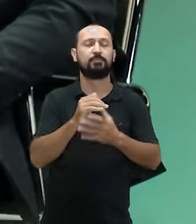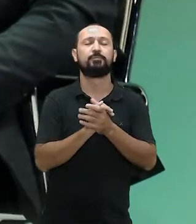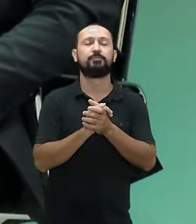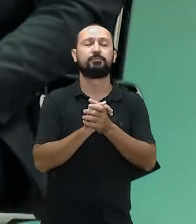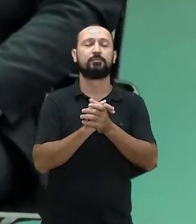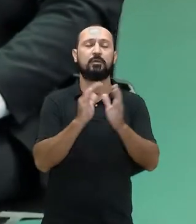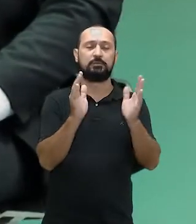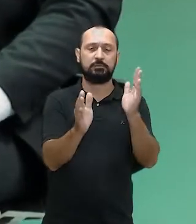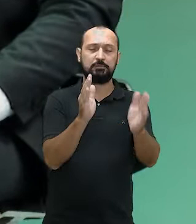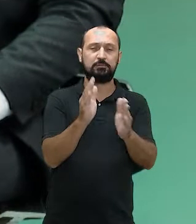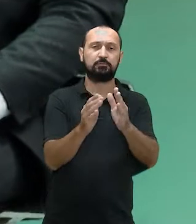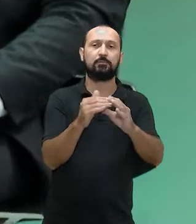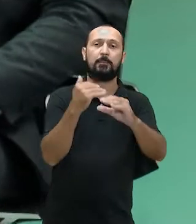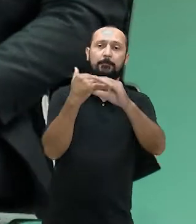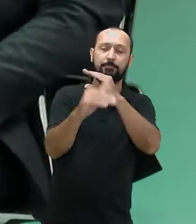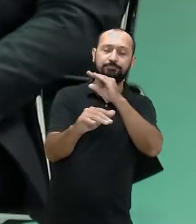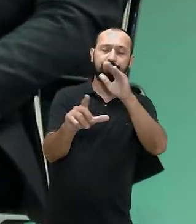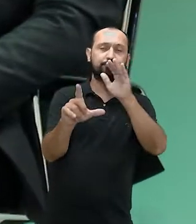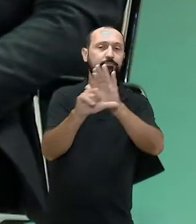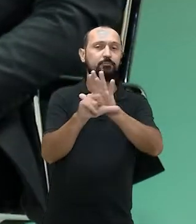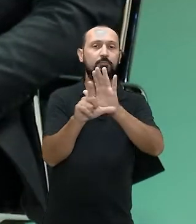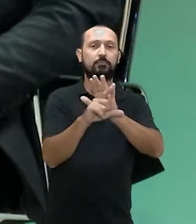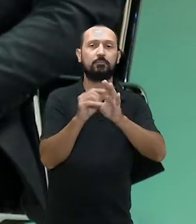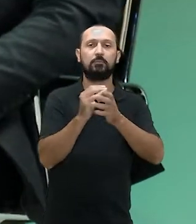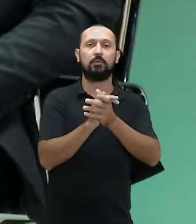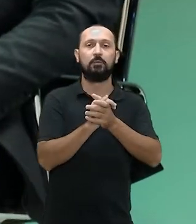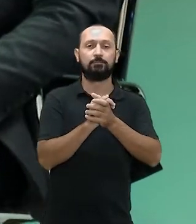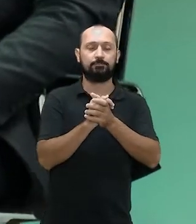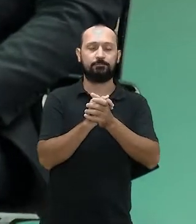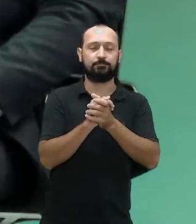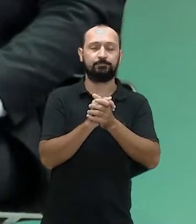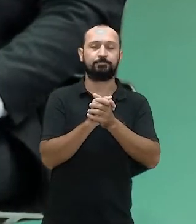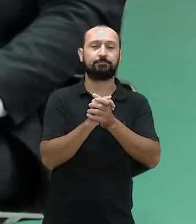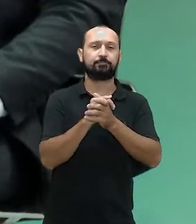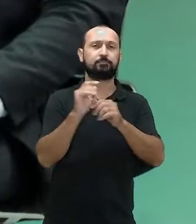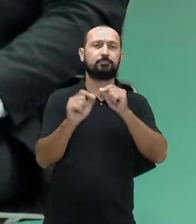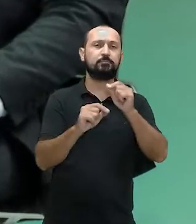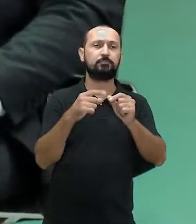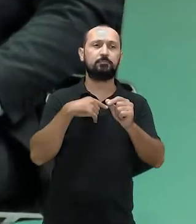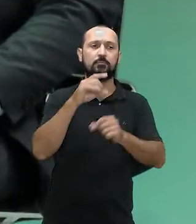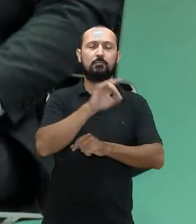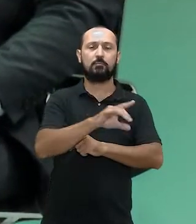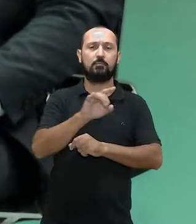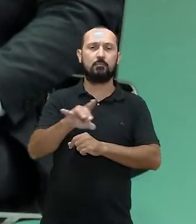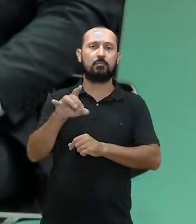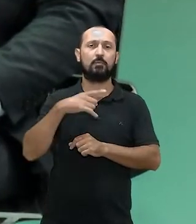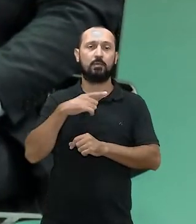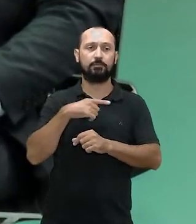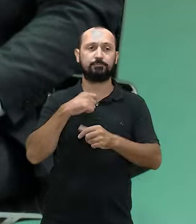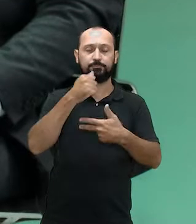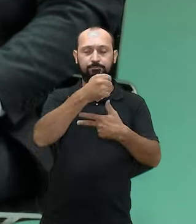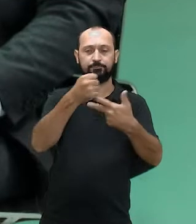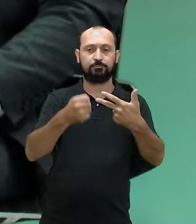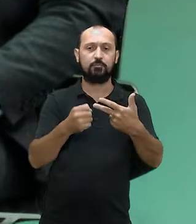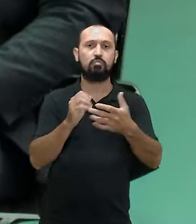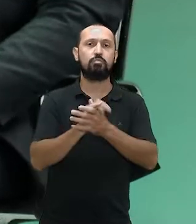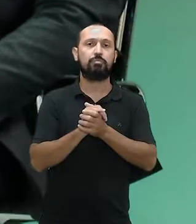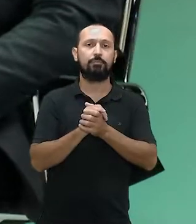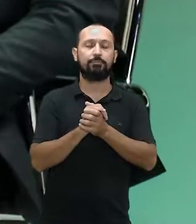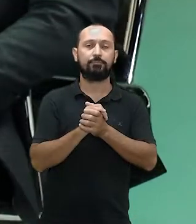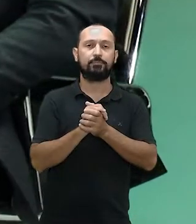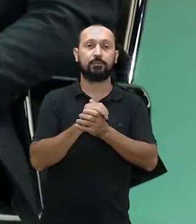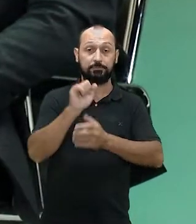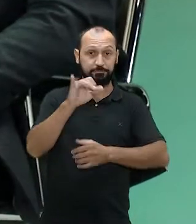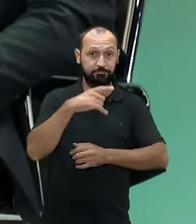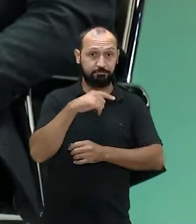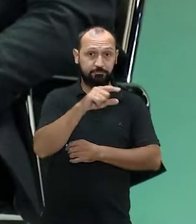Os prazos para envio das leis orçamentárias, não existe, cada ente tem o seu. Caso